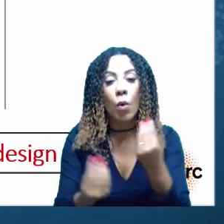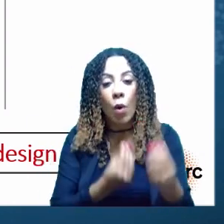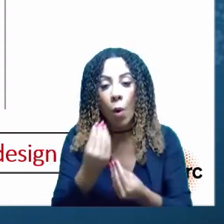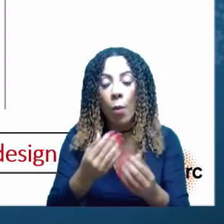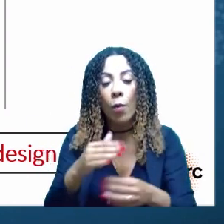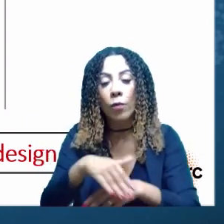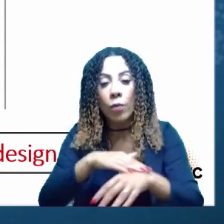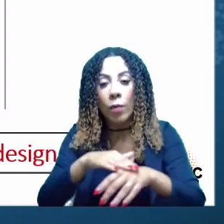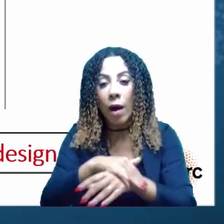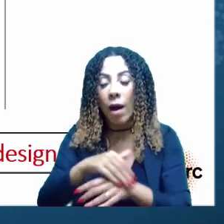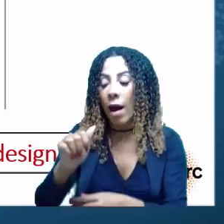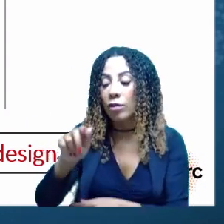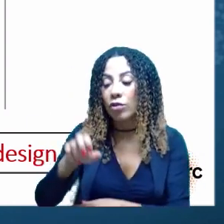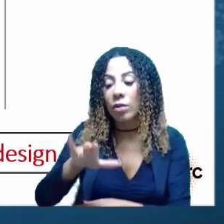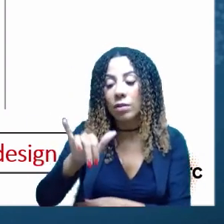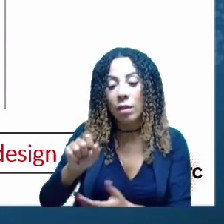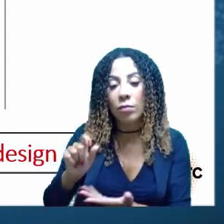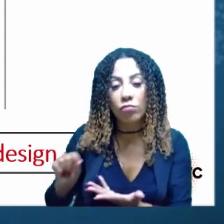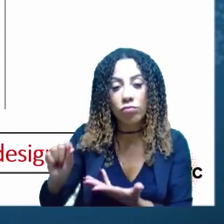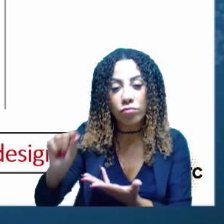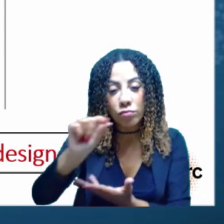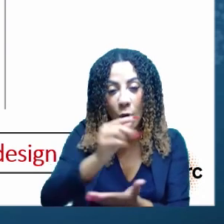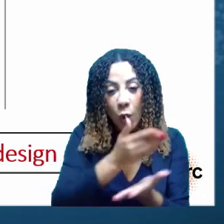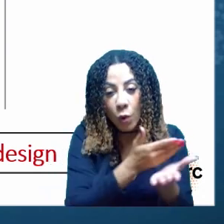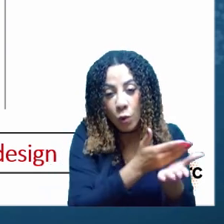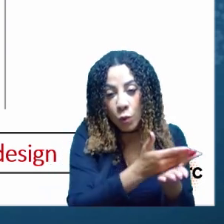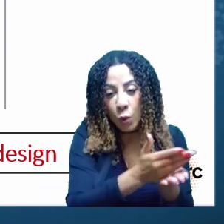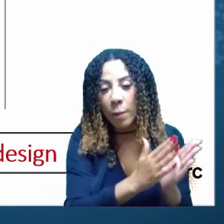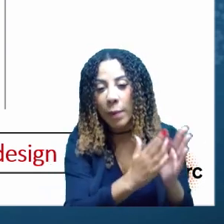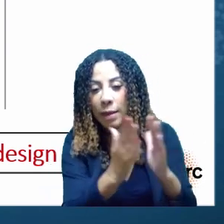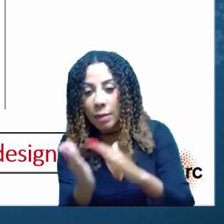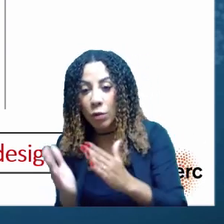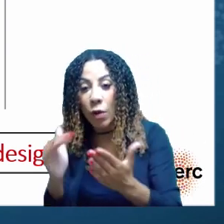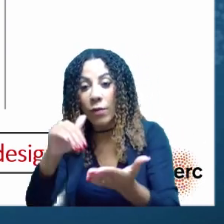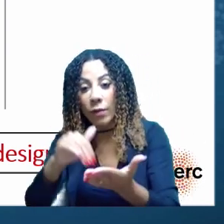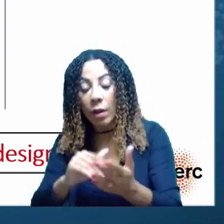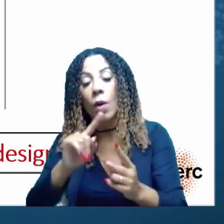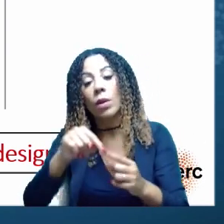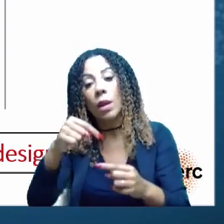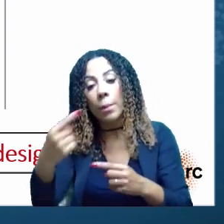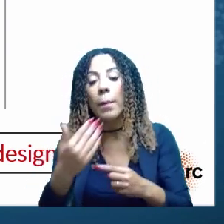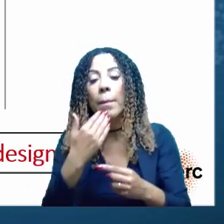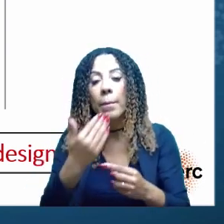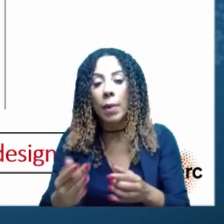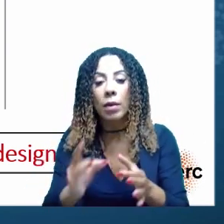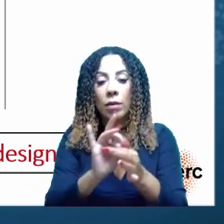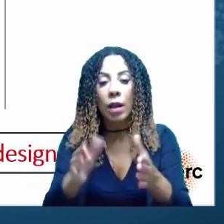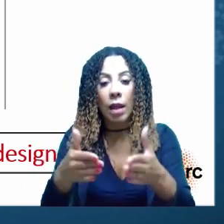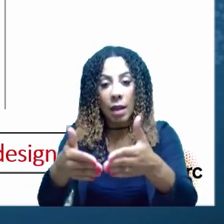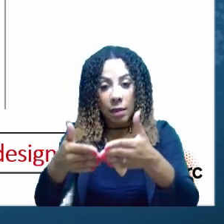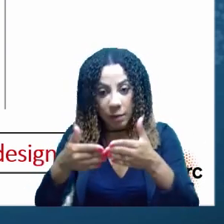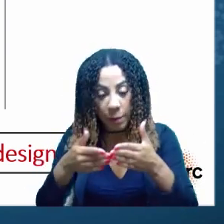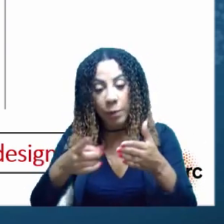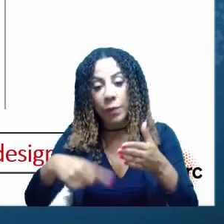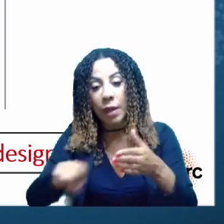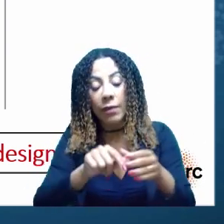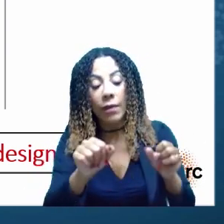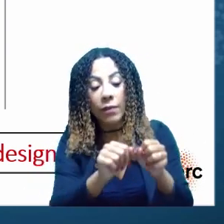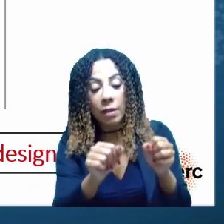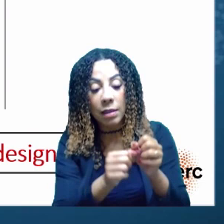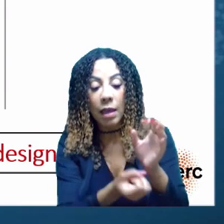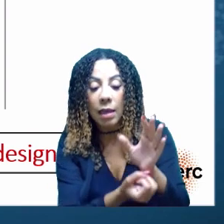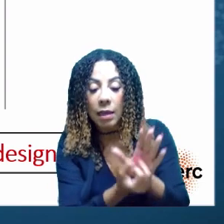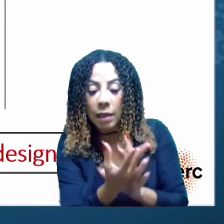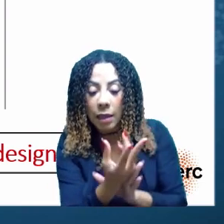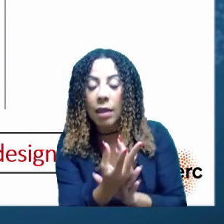final, para que nós possamos entender exatamente o que devemos fazer para o licenciamento dessa vacina. Faremos um protótipo para um vírus dessa família e